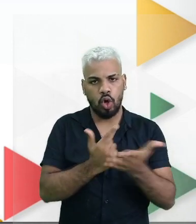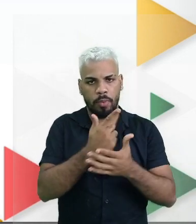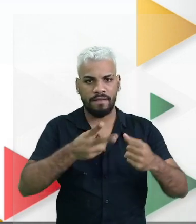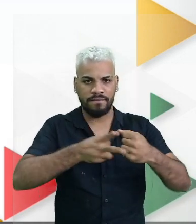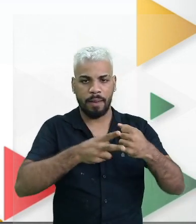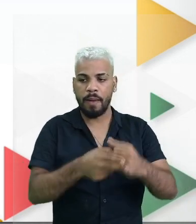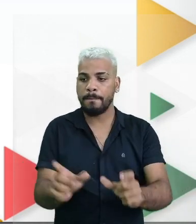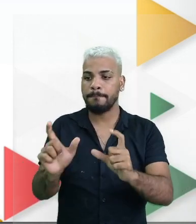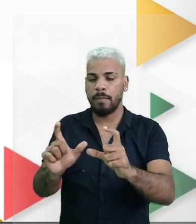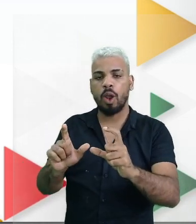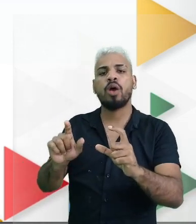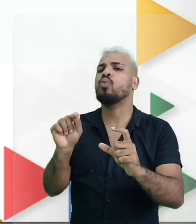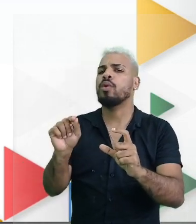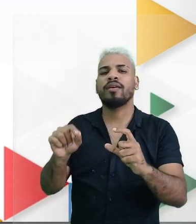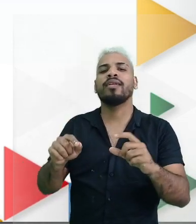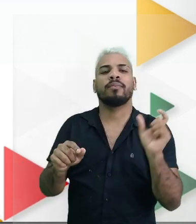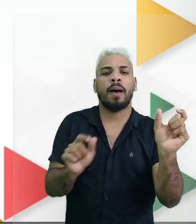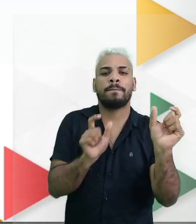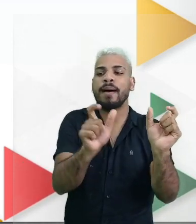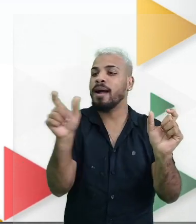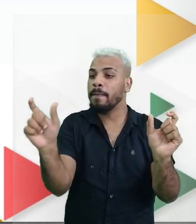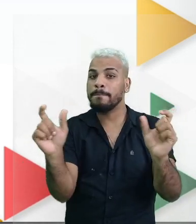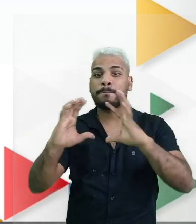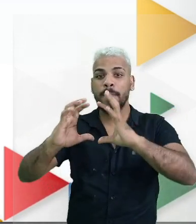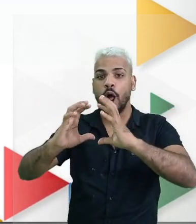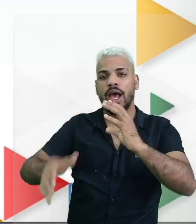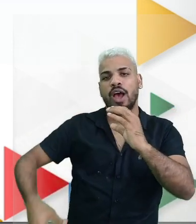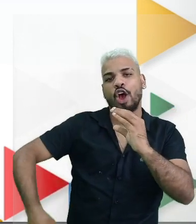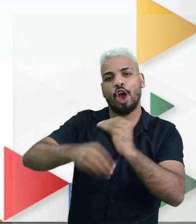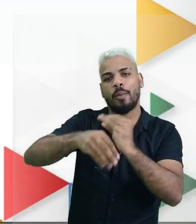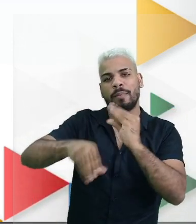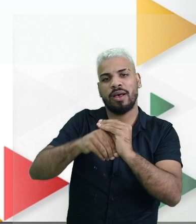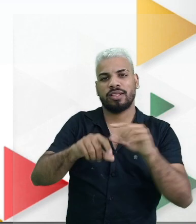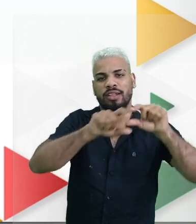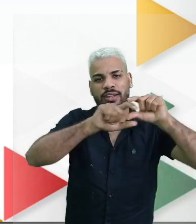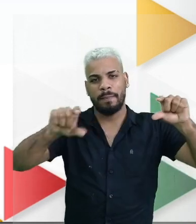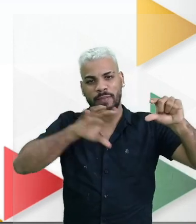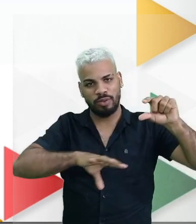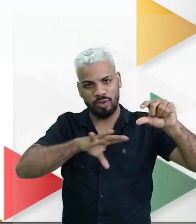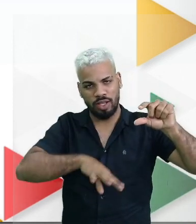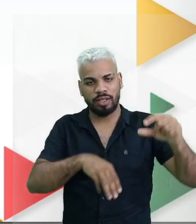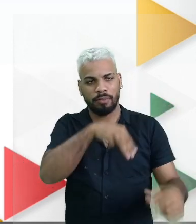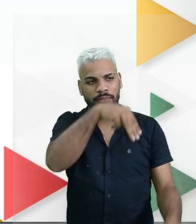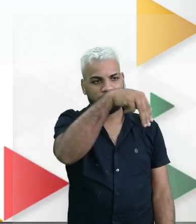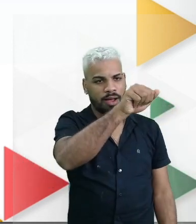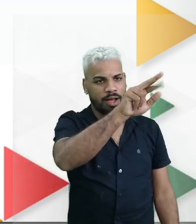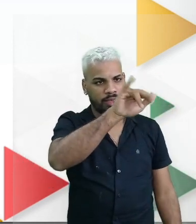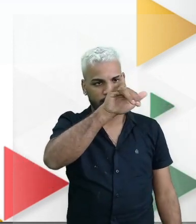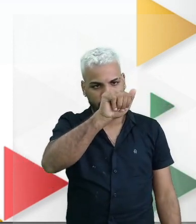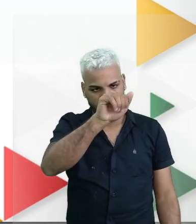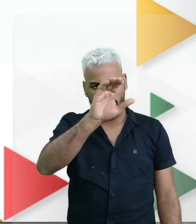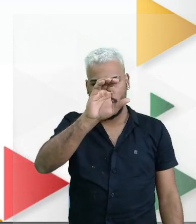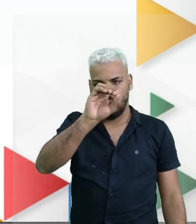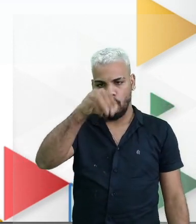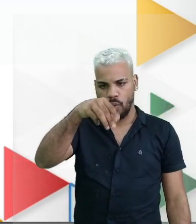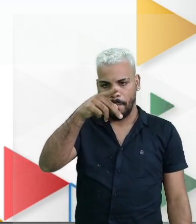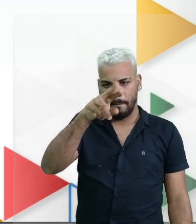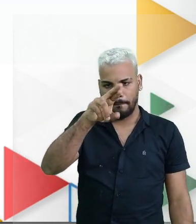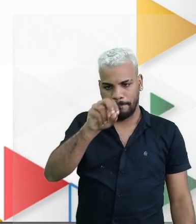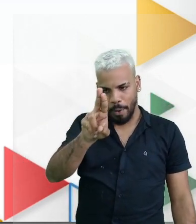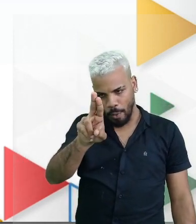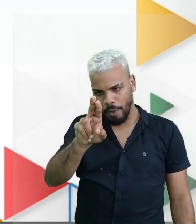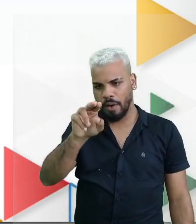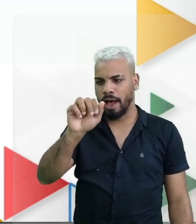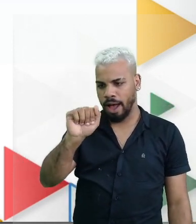e a bola é o complemento verbal. E lembrar que nós temos os tipos de sujeito, nós temos os tipos